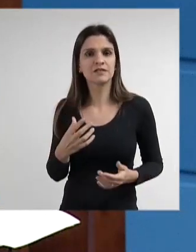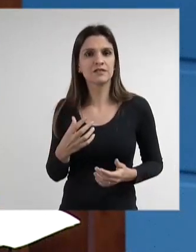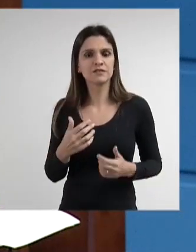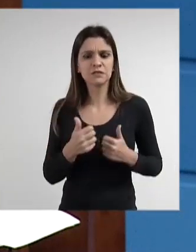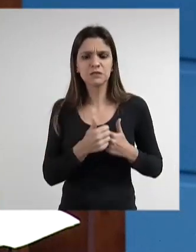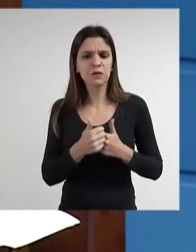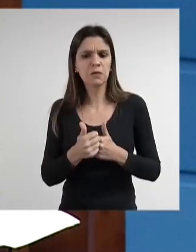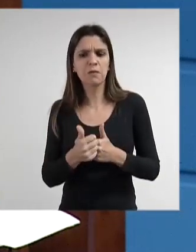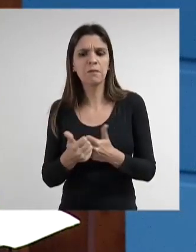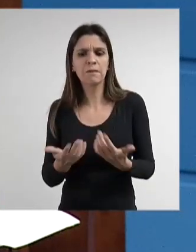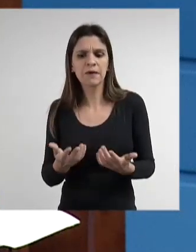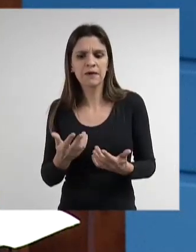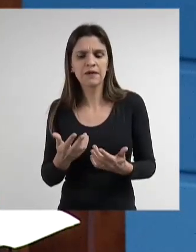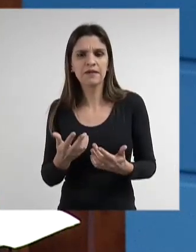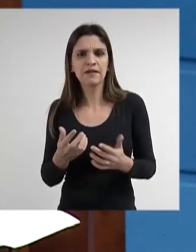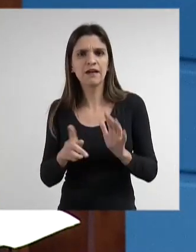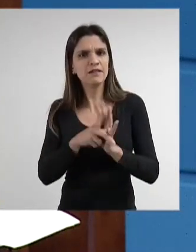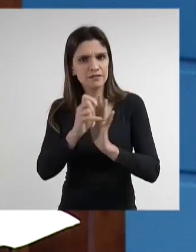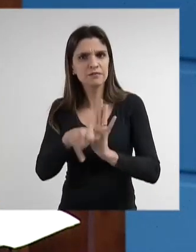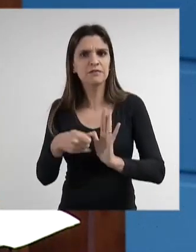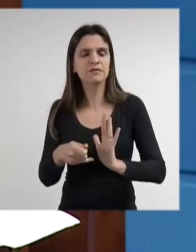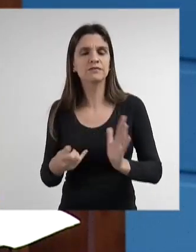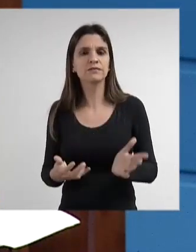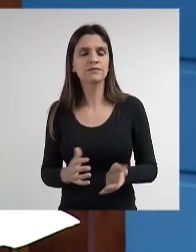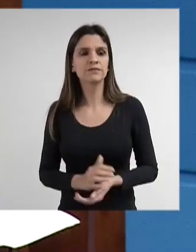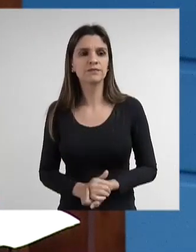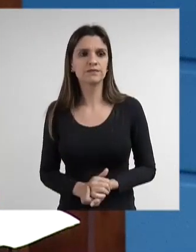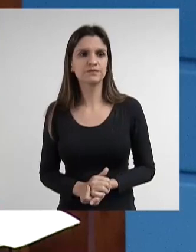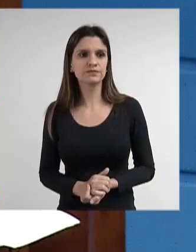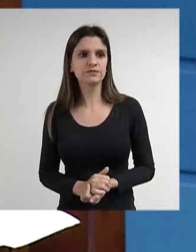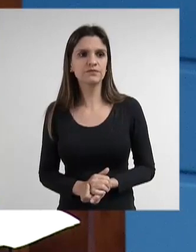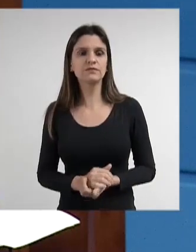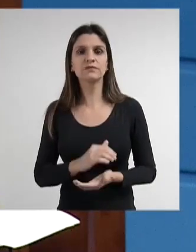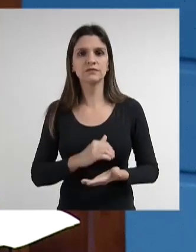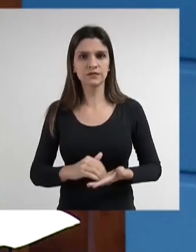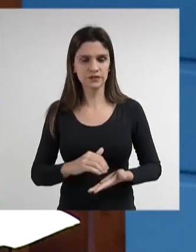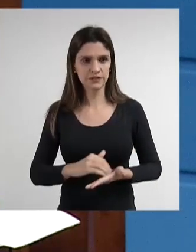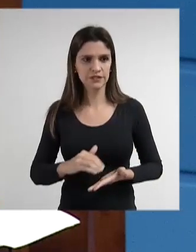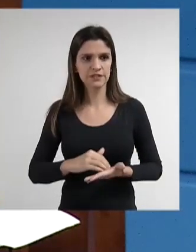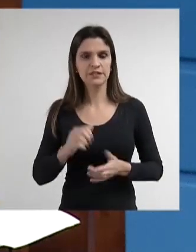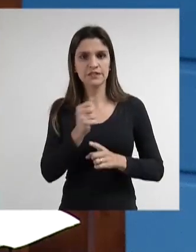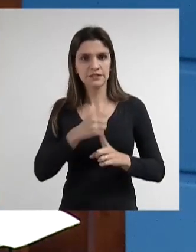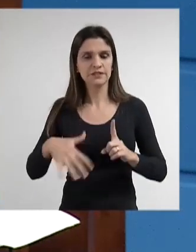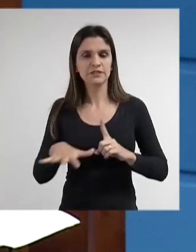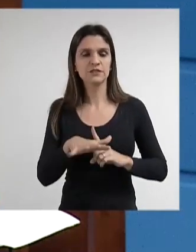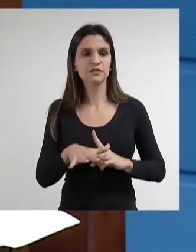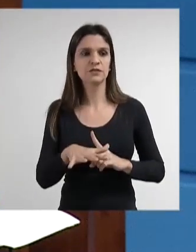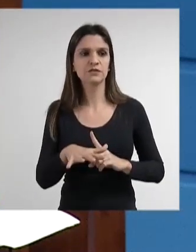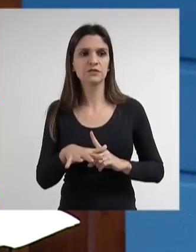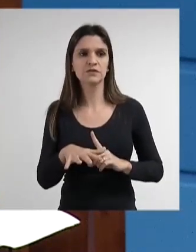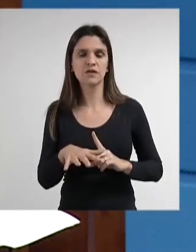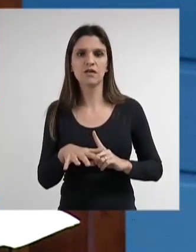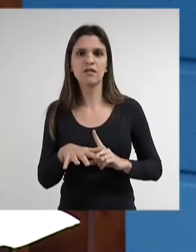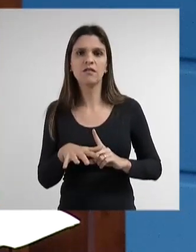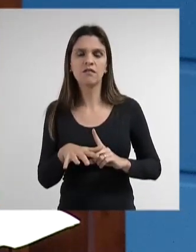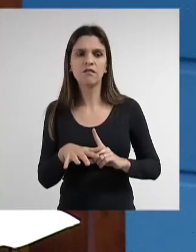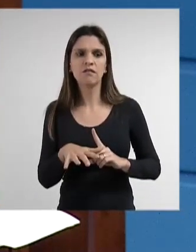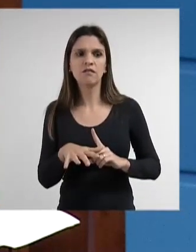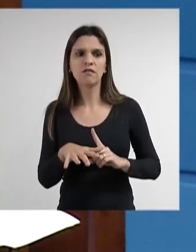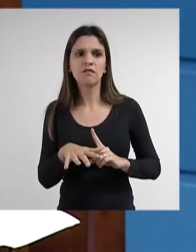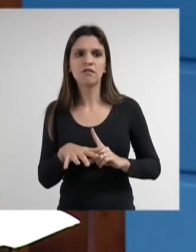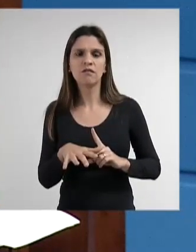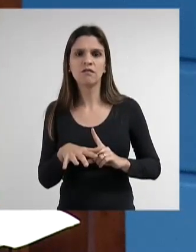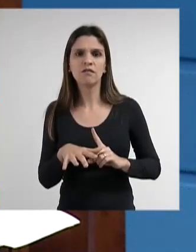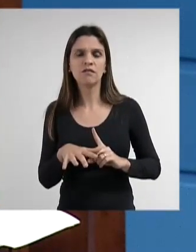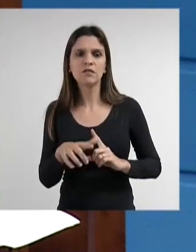Será que a Secretaria de Assistência Social, que é responsável por este programa, não tem